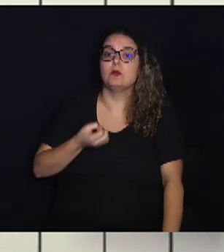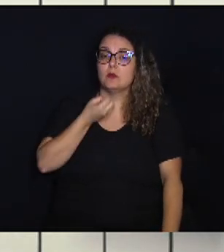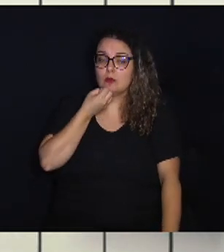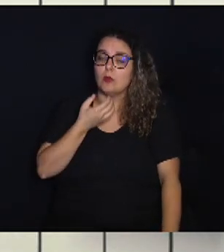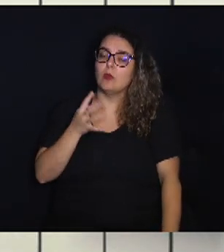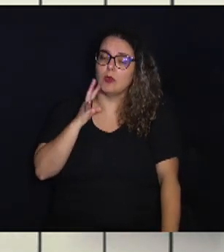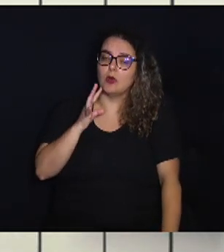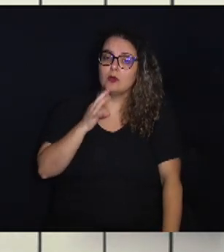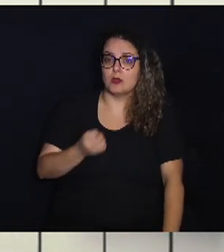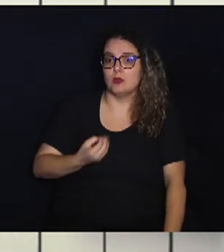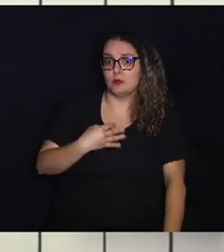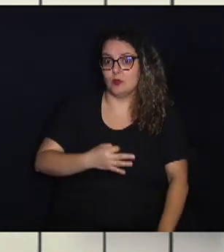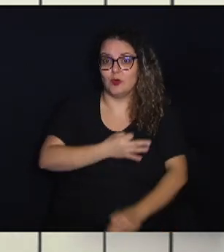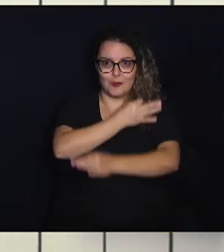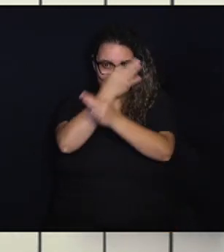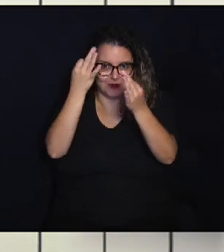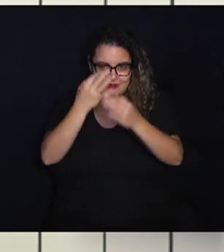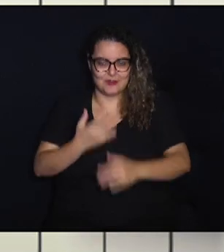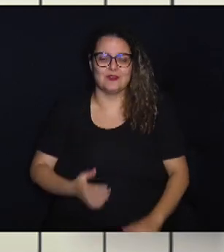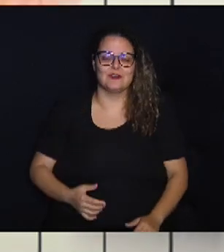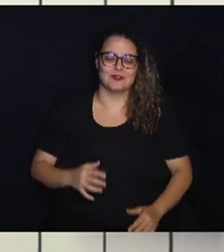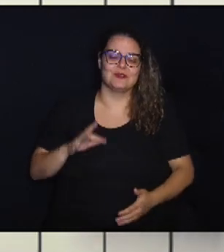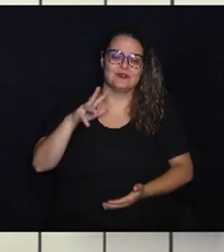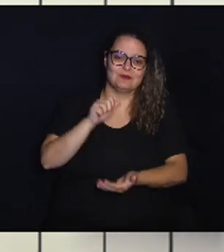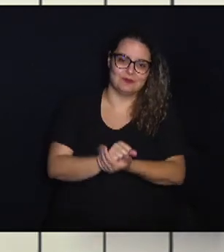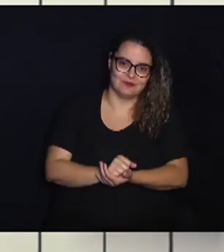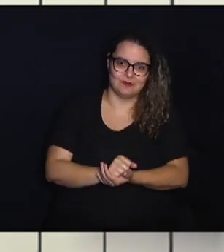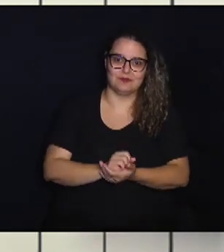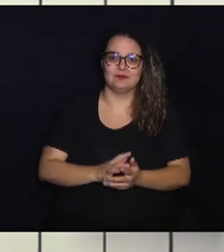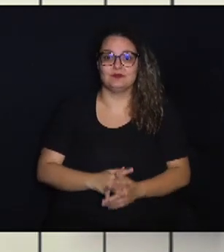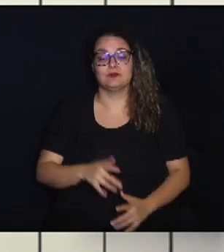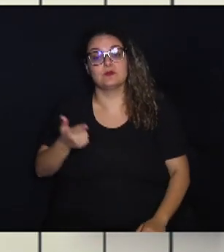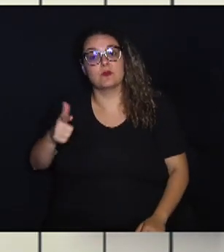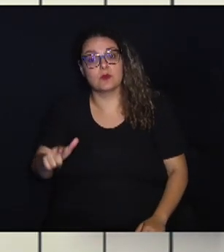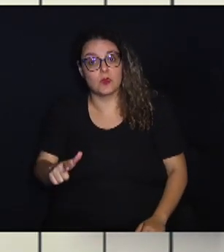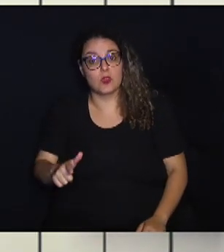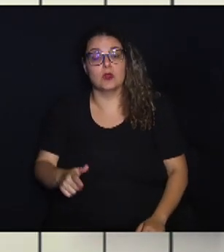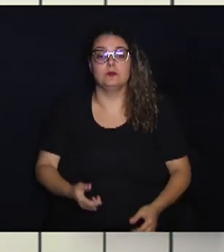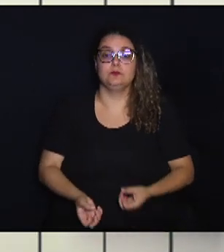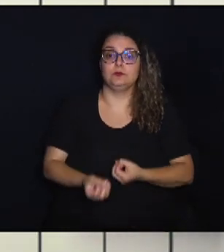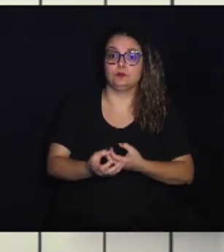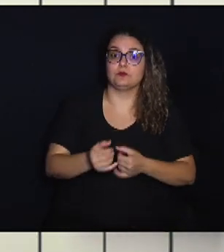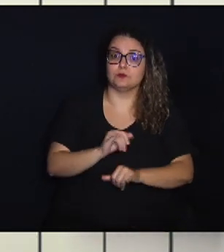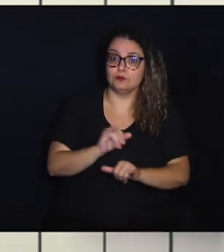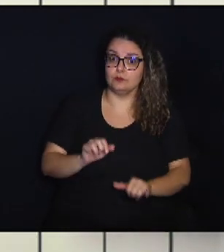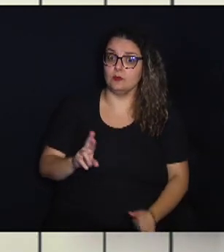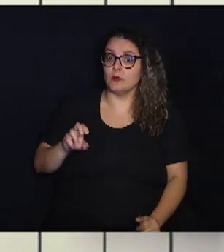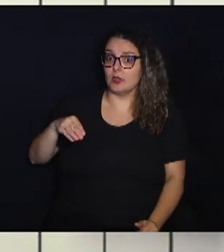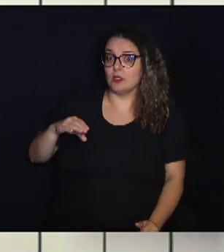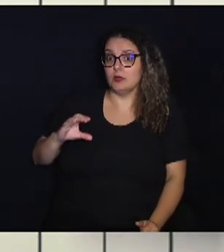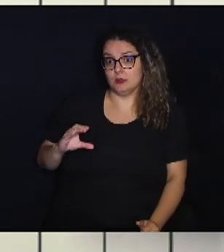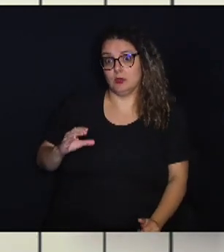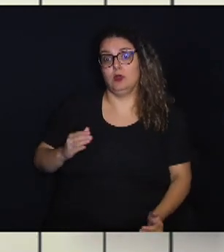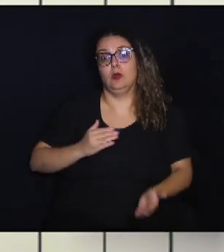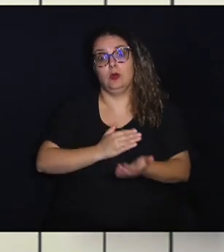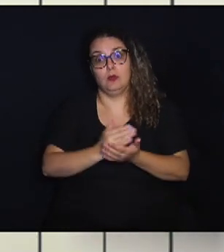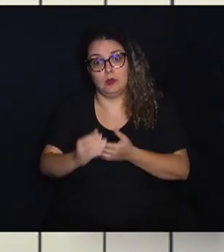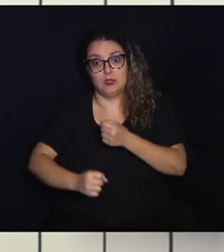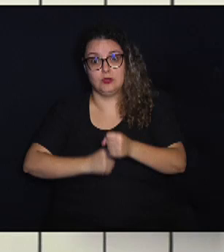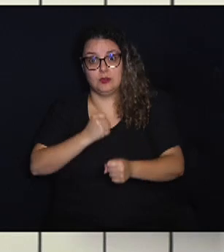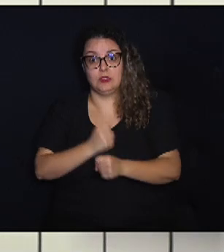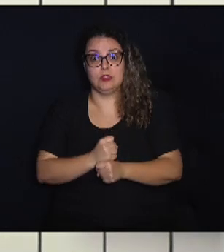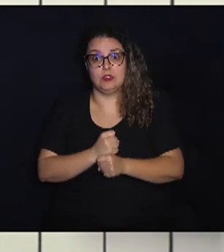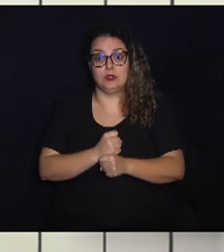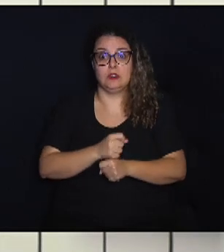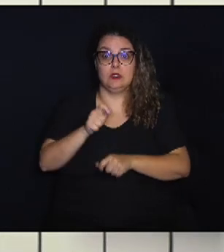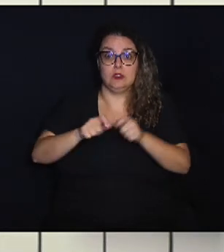aí, boa sorte aos inscritos. Bom, a gente segue aqui com as notícias da metrópole, porque começo de ano, os